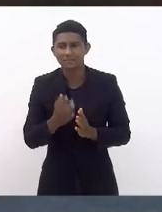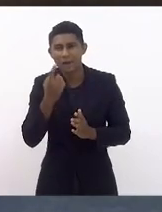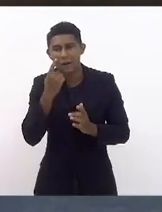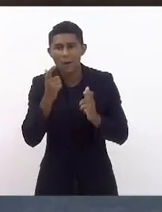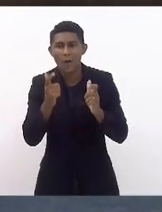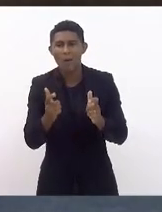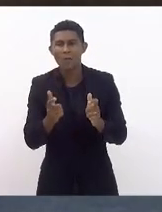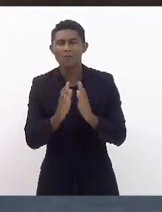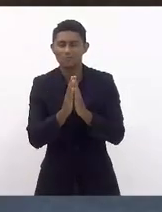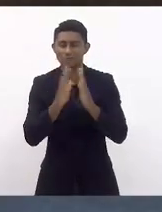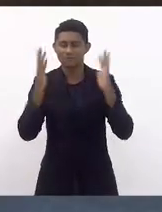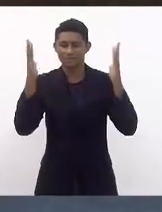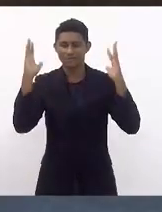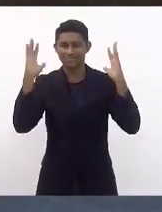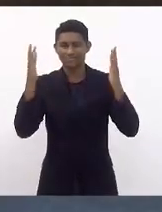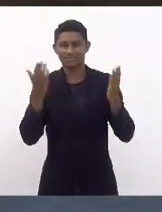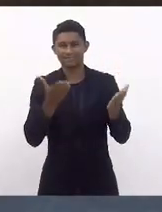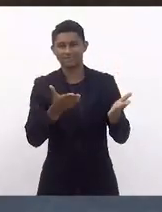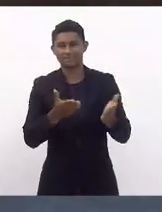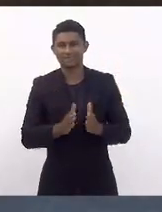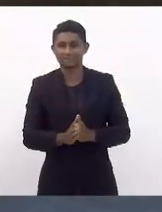Vamos aplaudir, né?